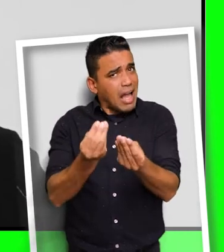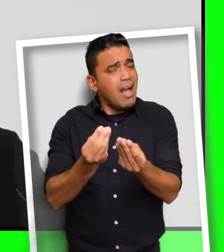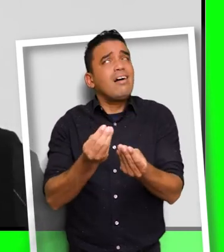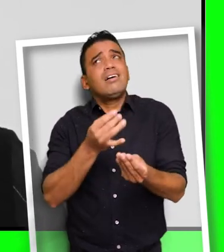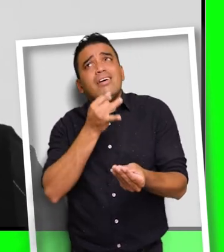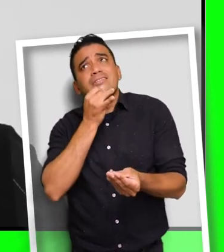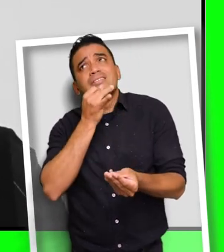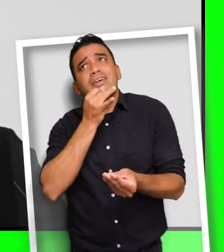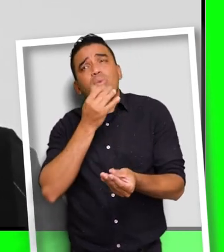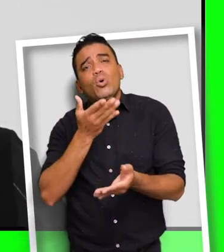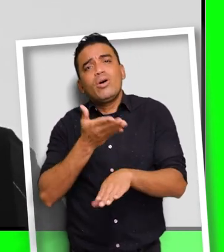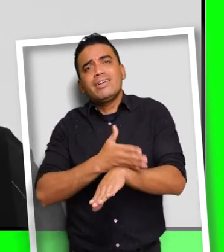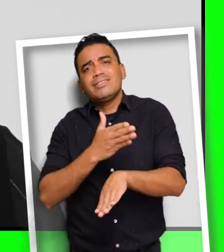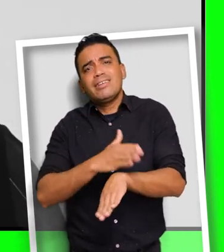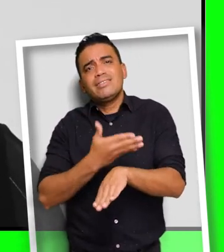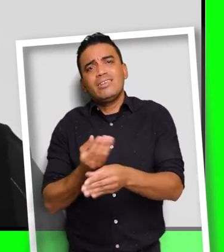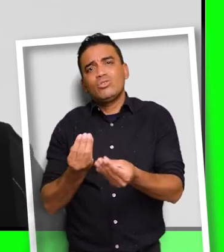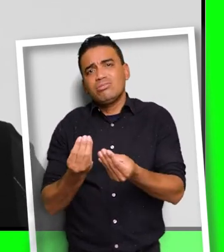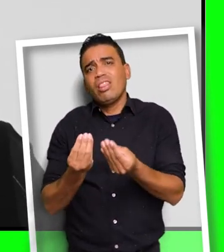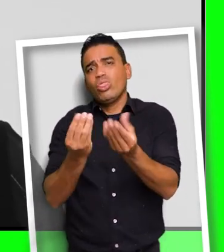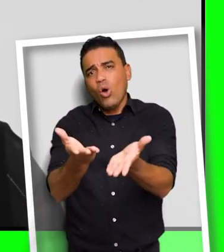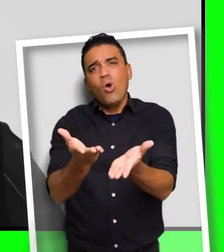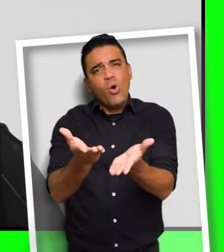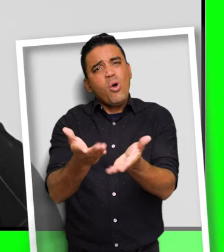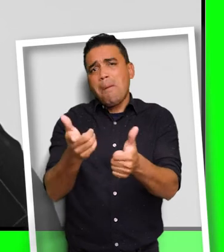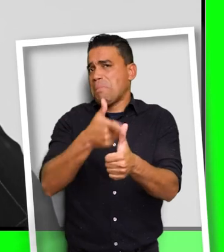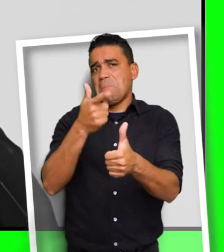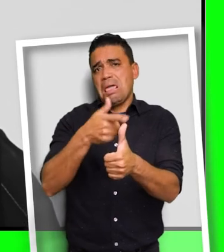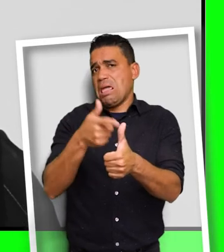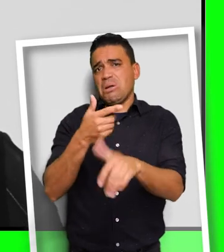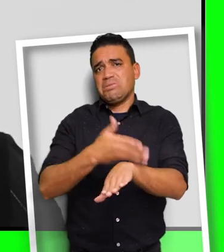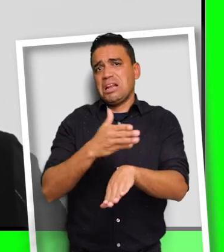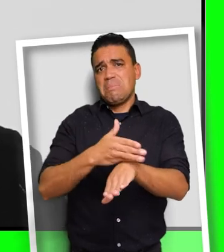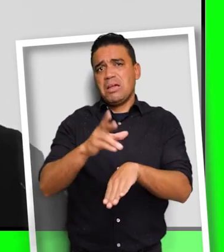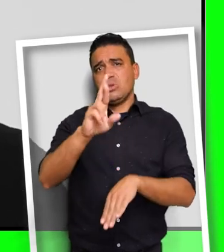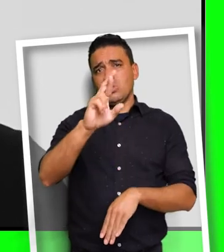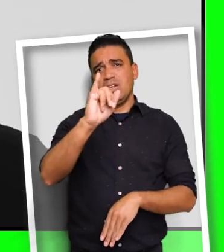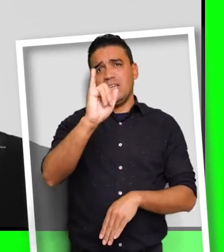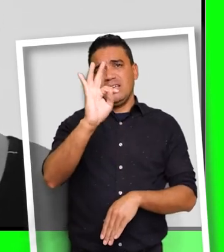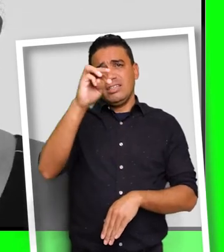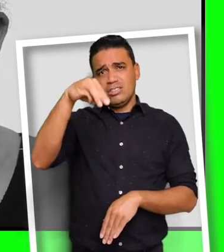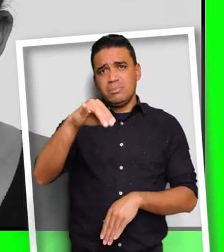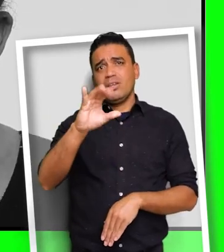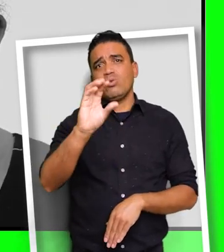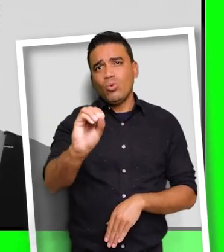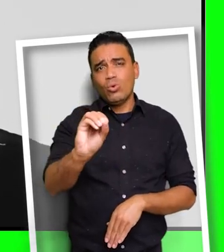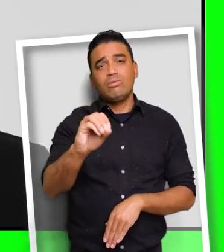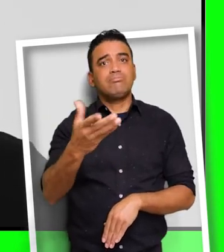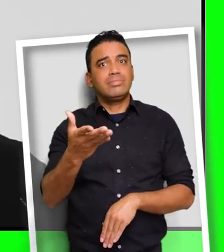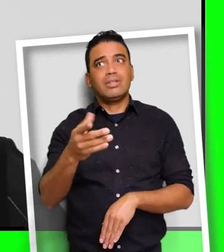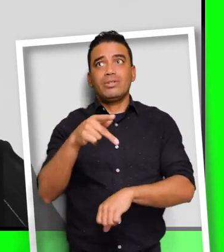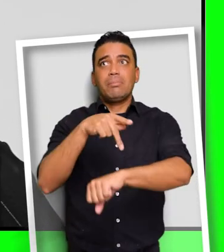um exercício que eu passo, né? Um dos primeiros exercícios que eu passo, treinamento rítmico, baseado